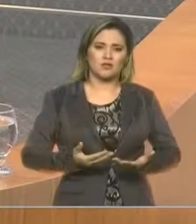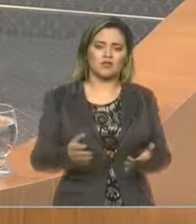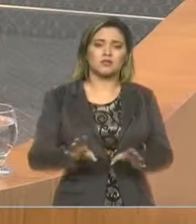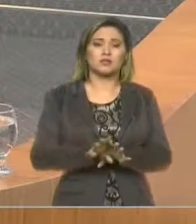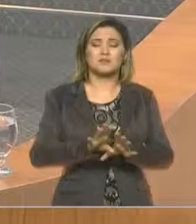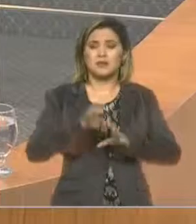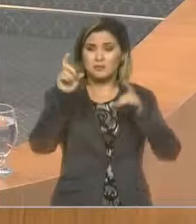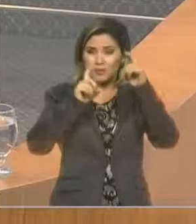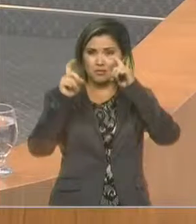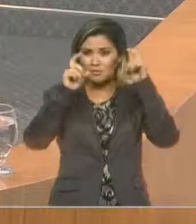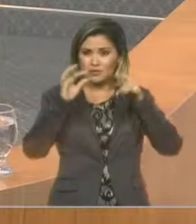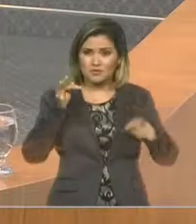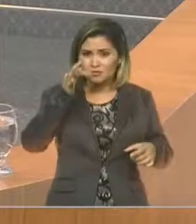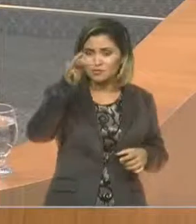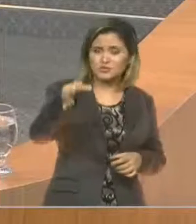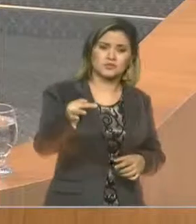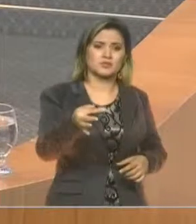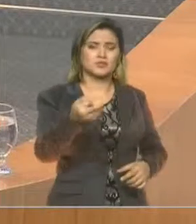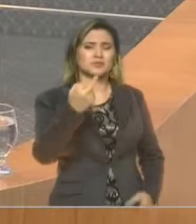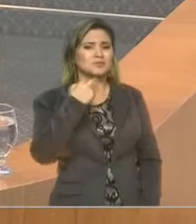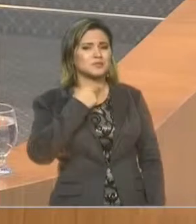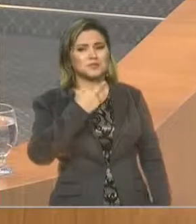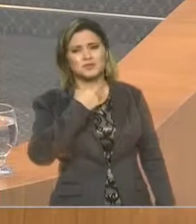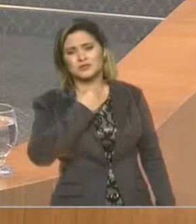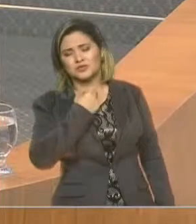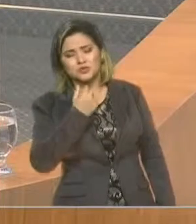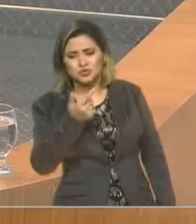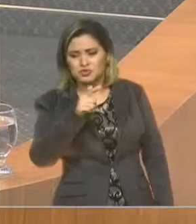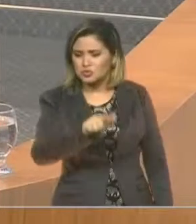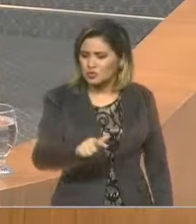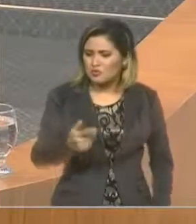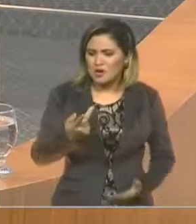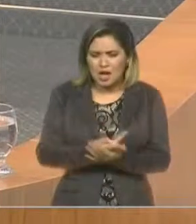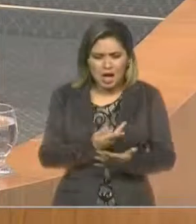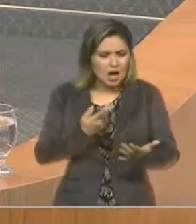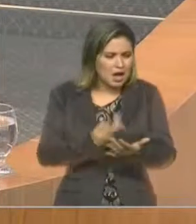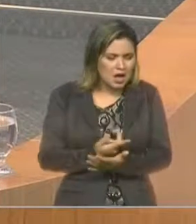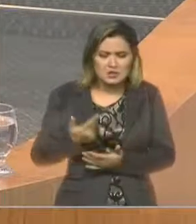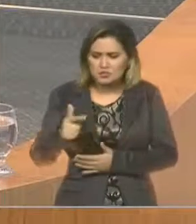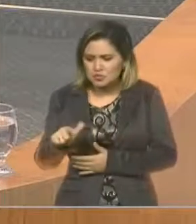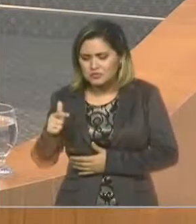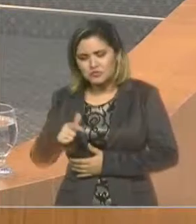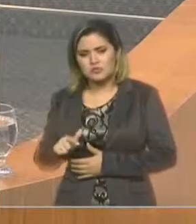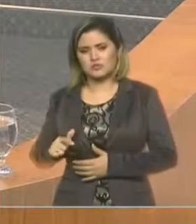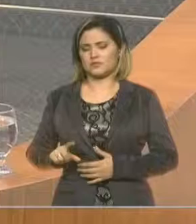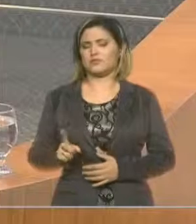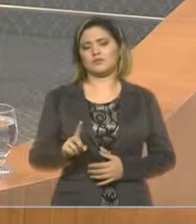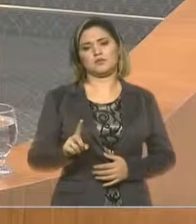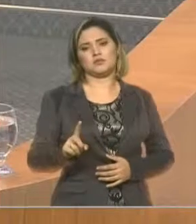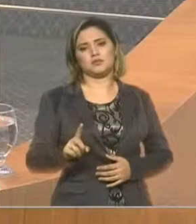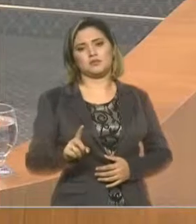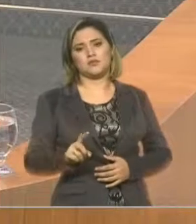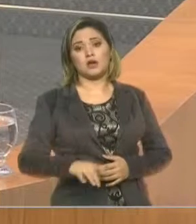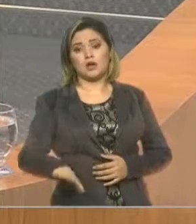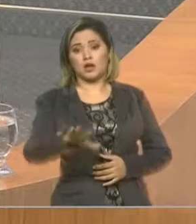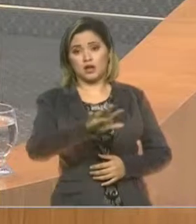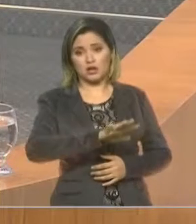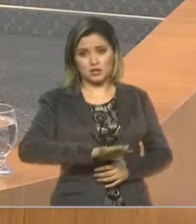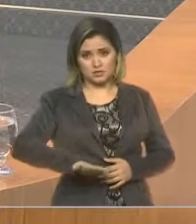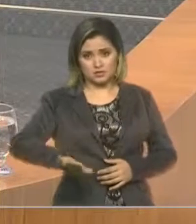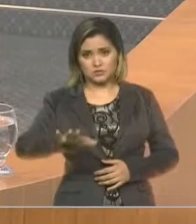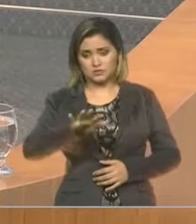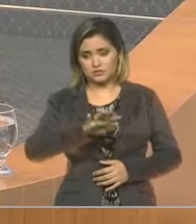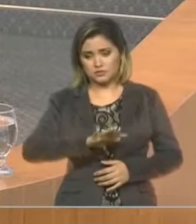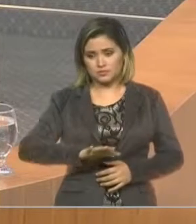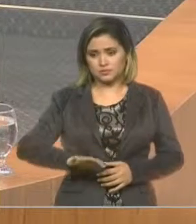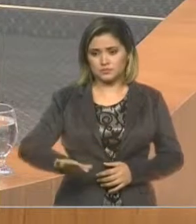futuro. E é inadmissível que a gente repita aqui os mesmos erros. A região metropolitana não pode crescer